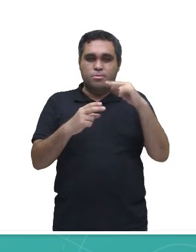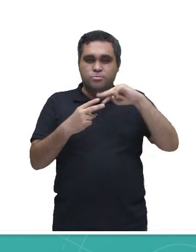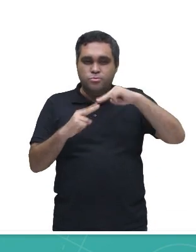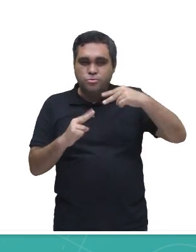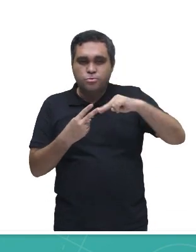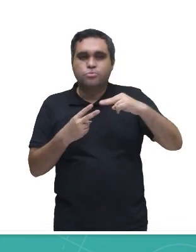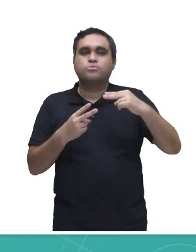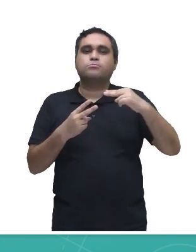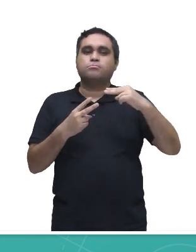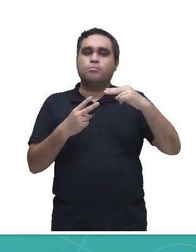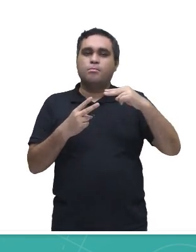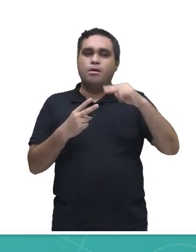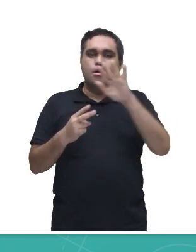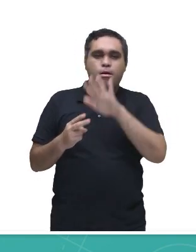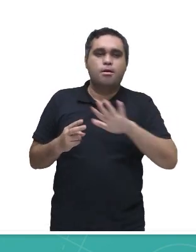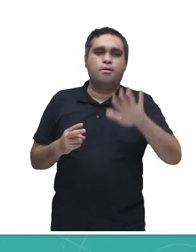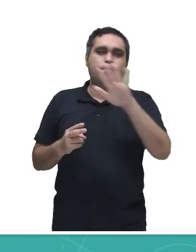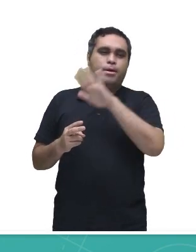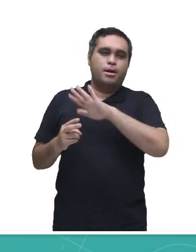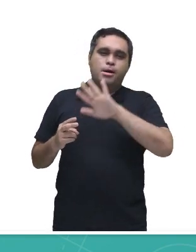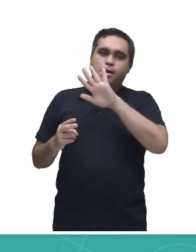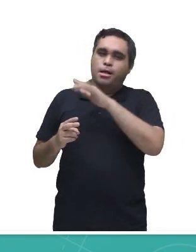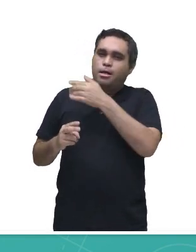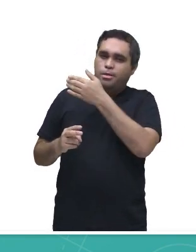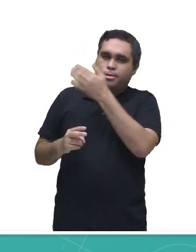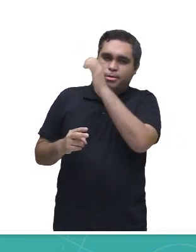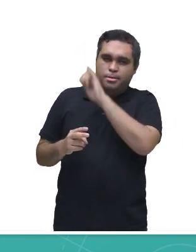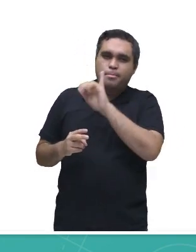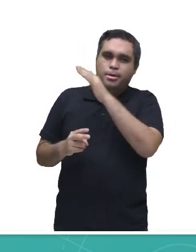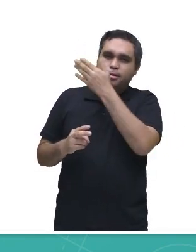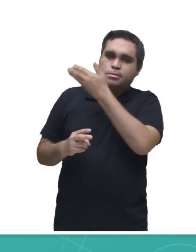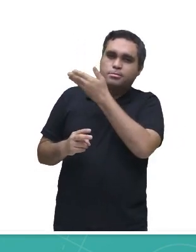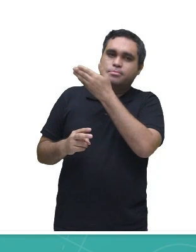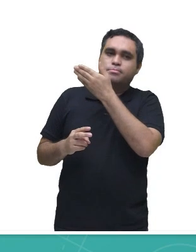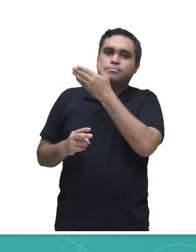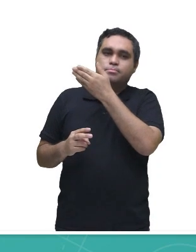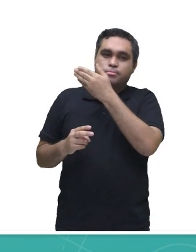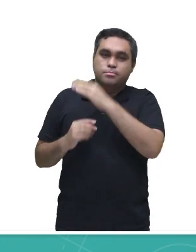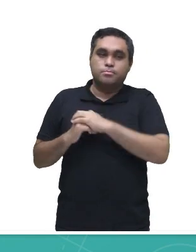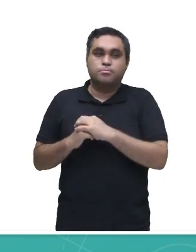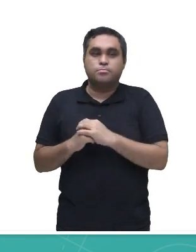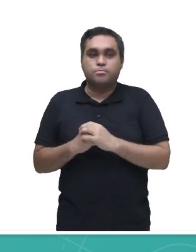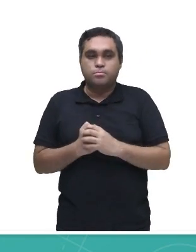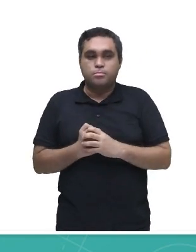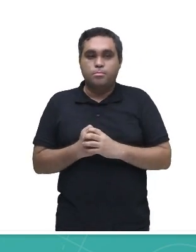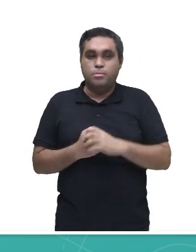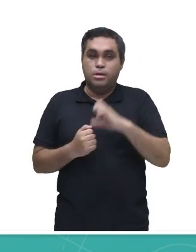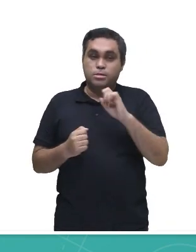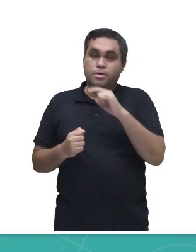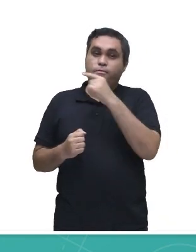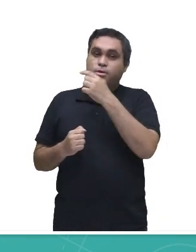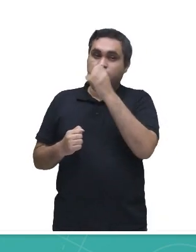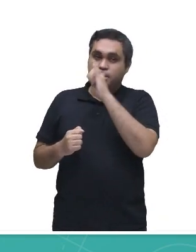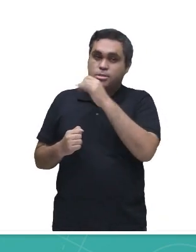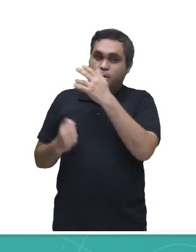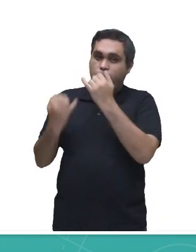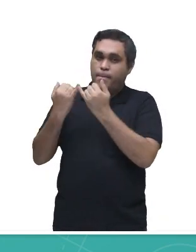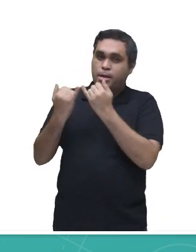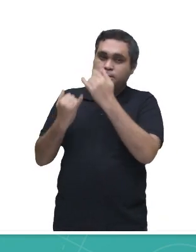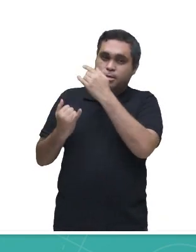ó, espalhado aqui, né? Disperso no citoplasma. Então, se você desenhou algo parecido com